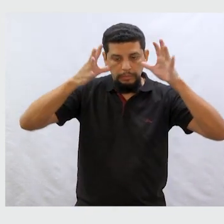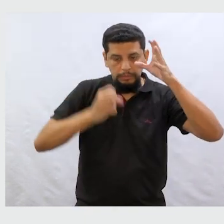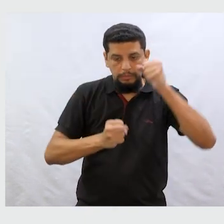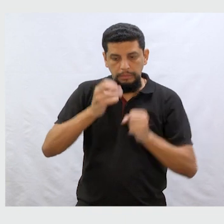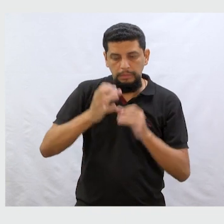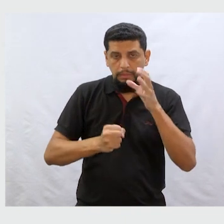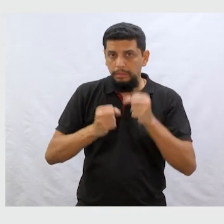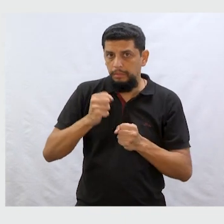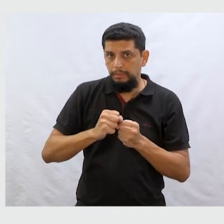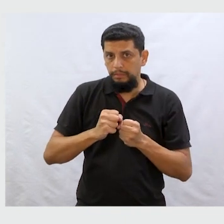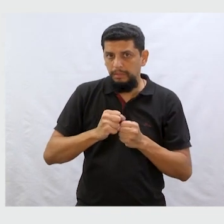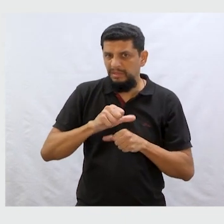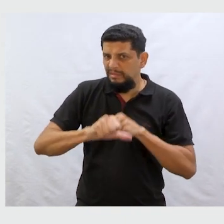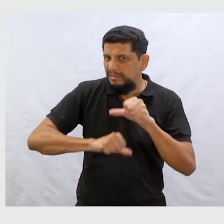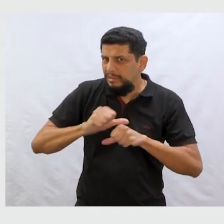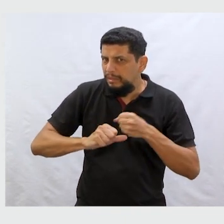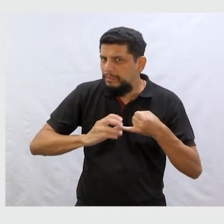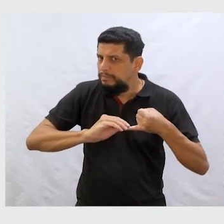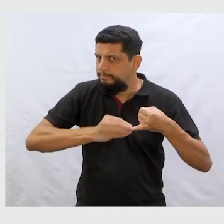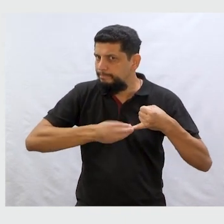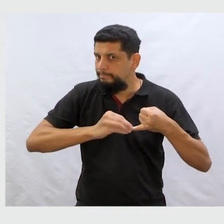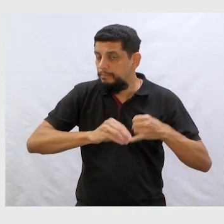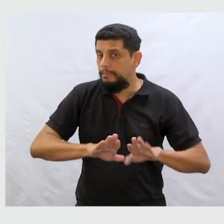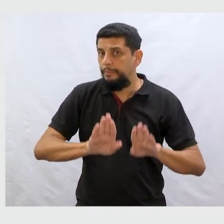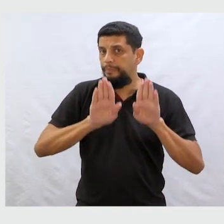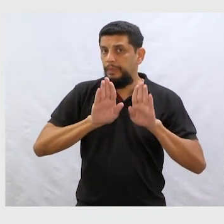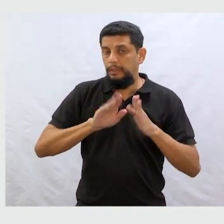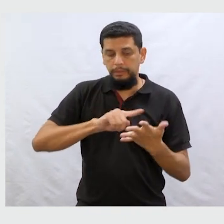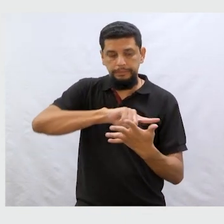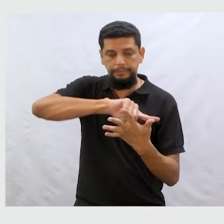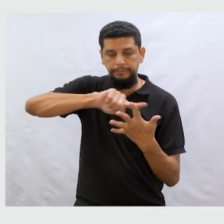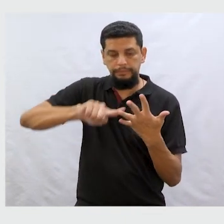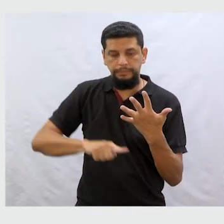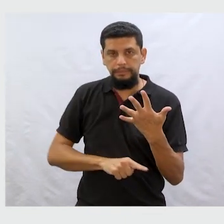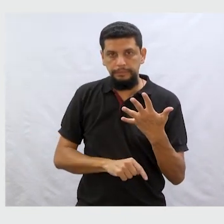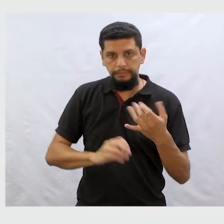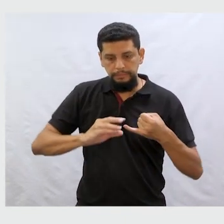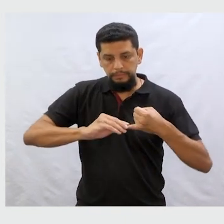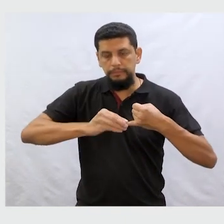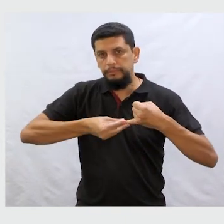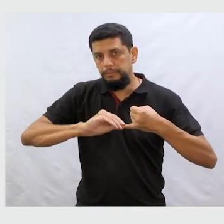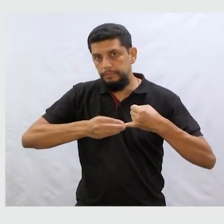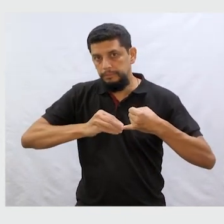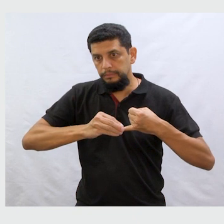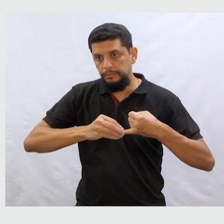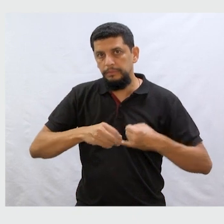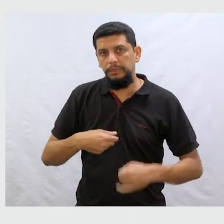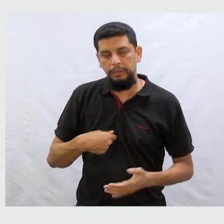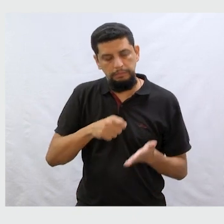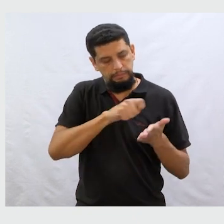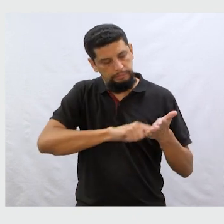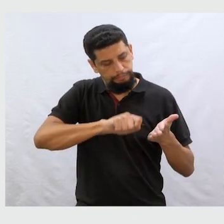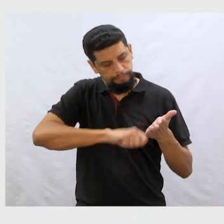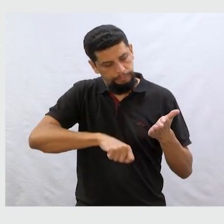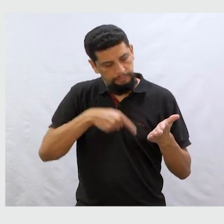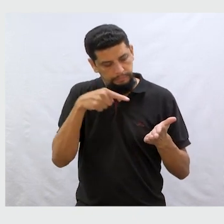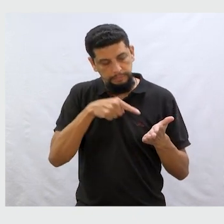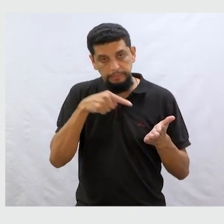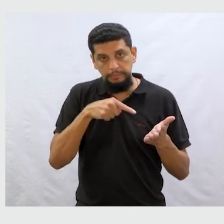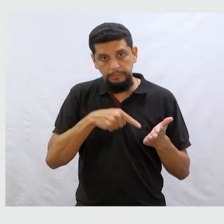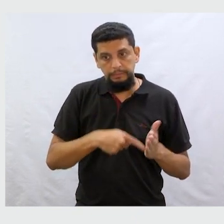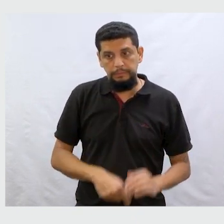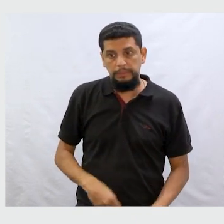feijões. Não apenas feijões, mas cinco! Cinco feijões! É o que está escrito no